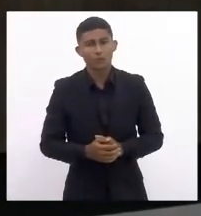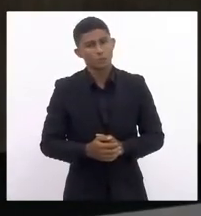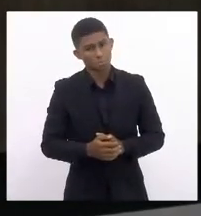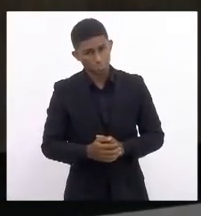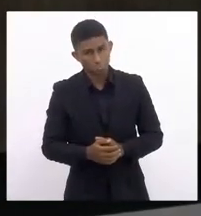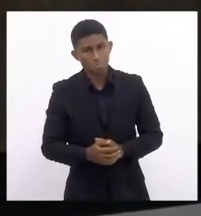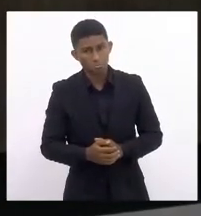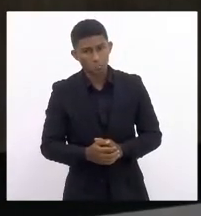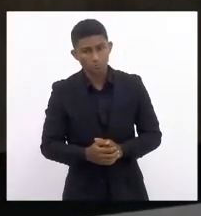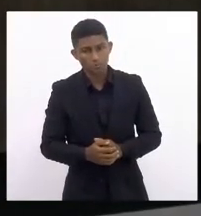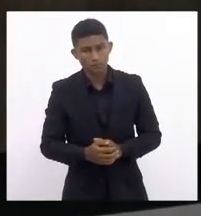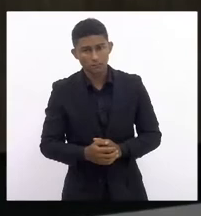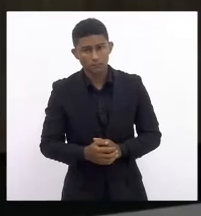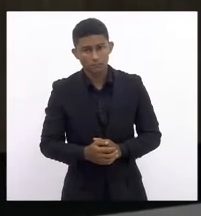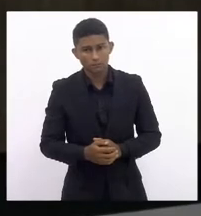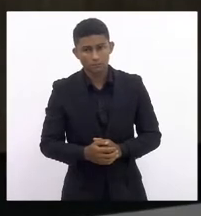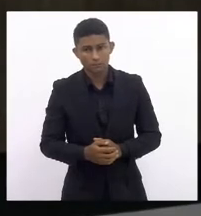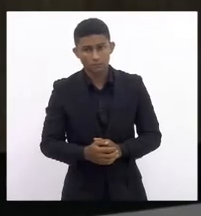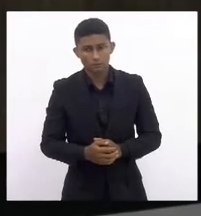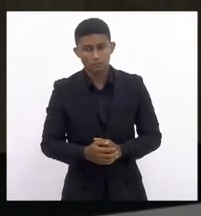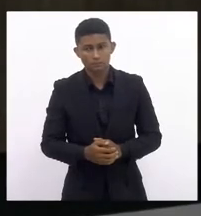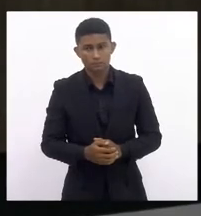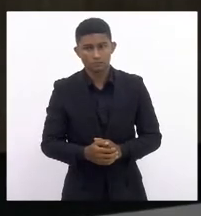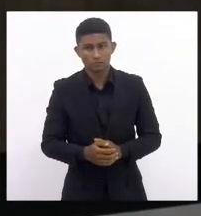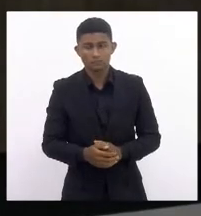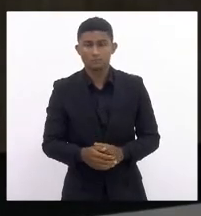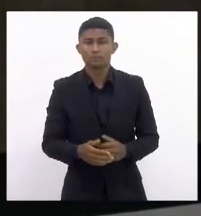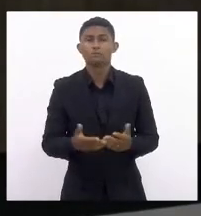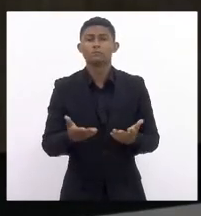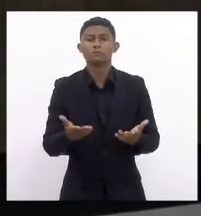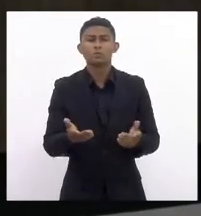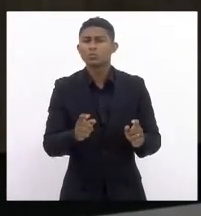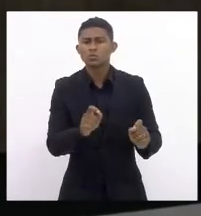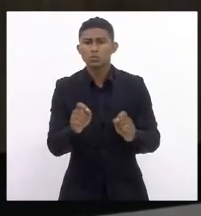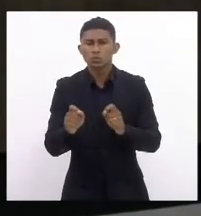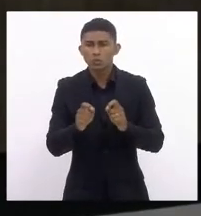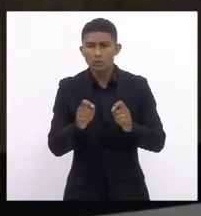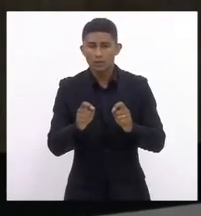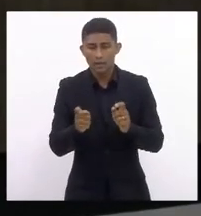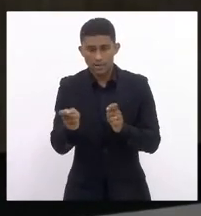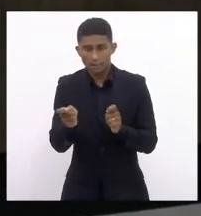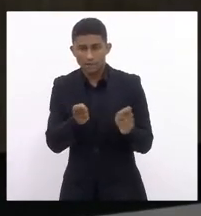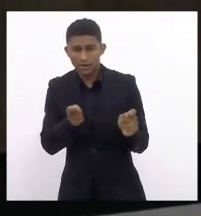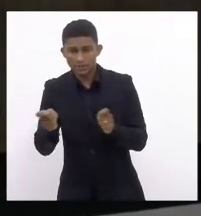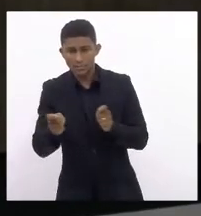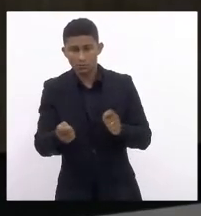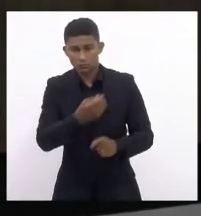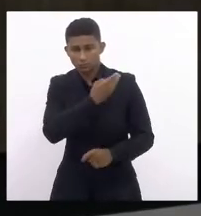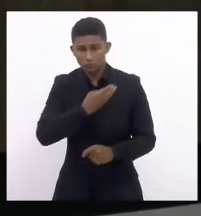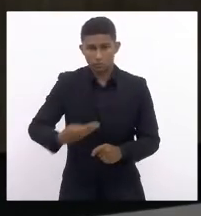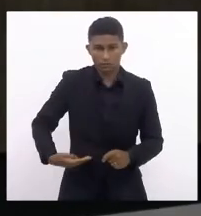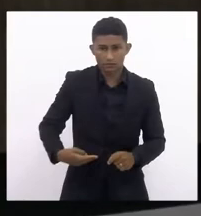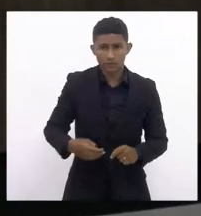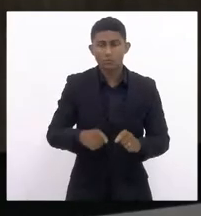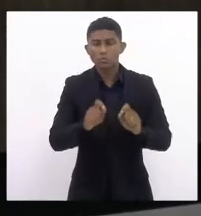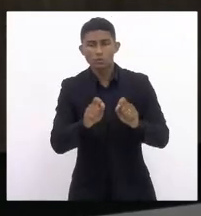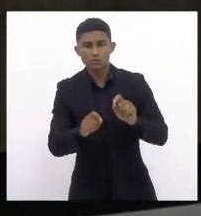por CEAID a cooperação dos órgãos da administração pública, como